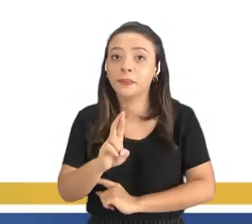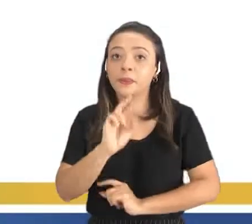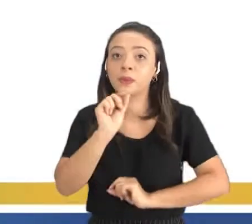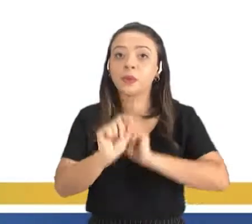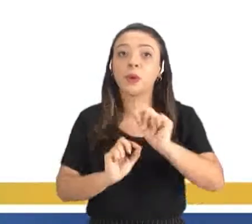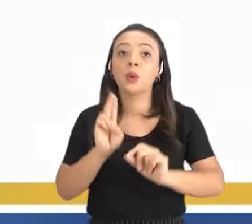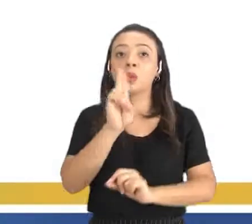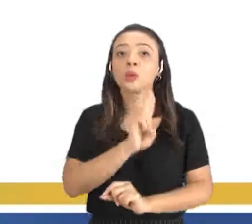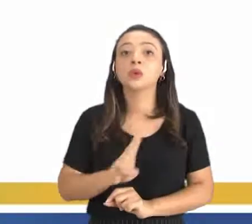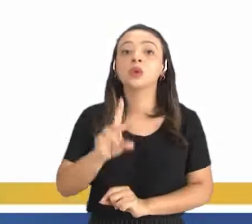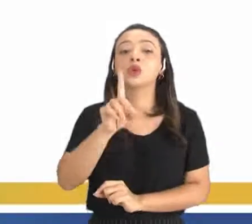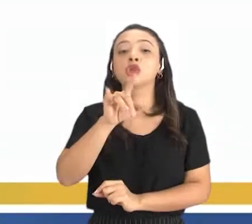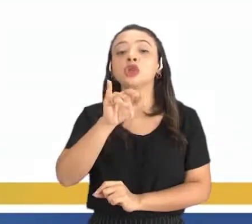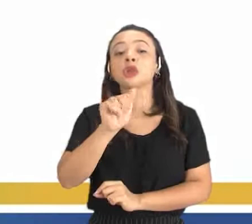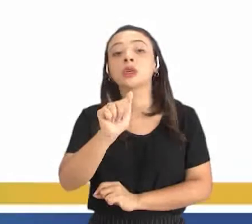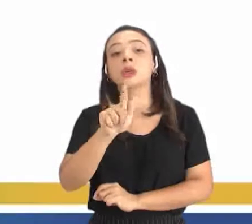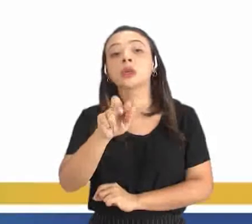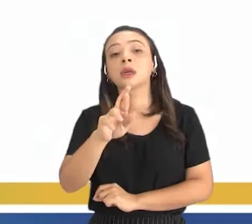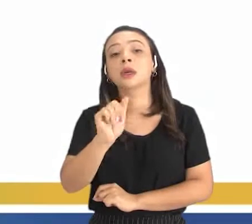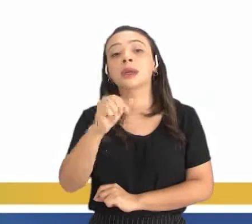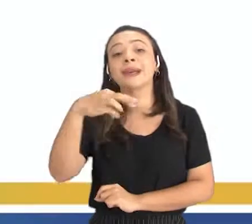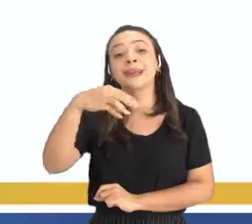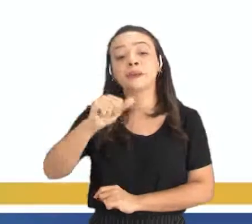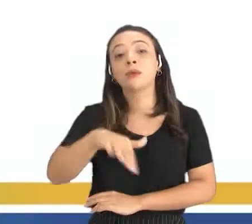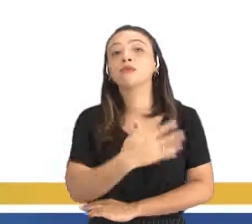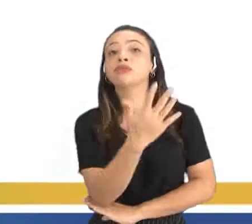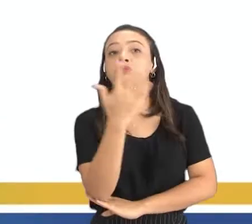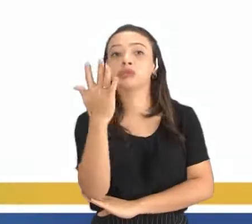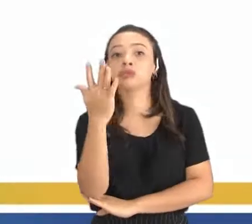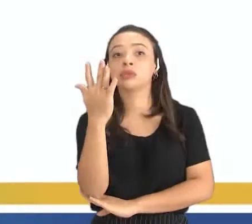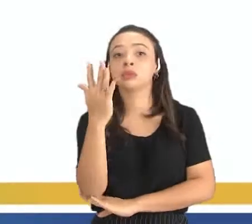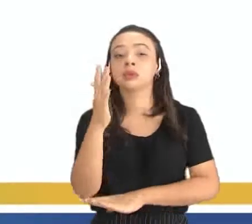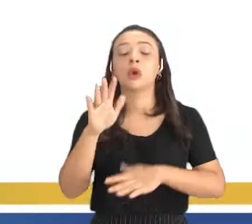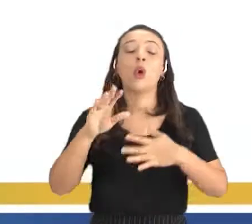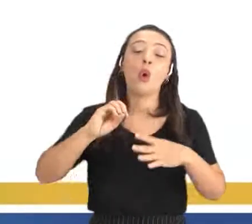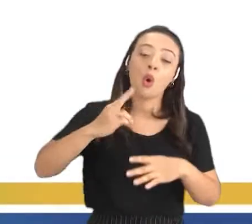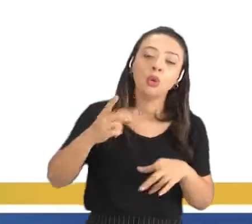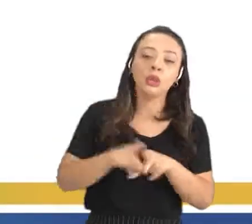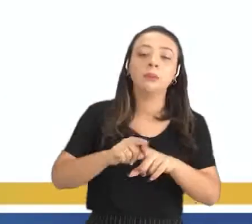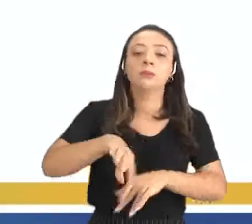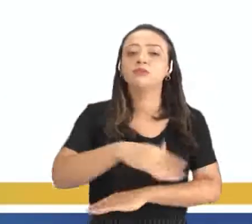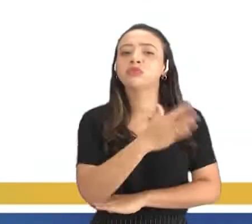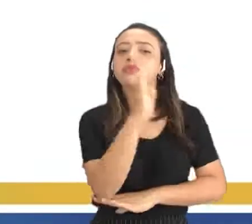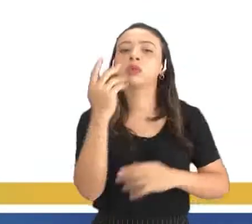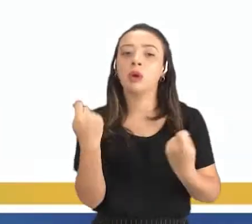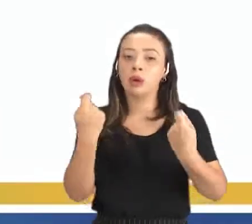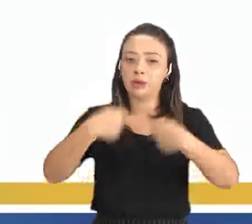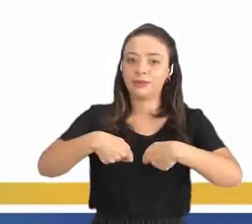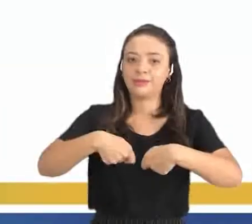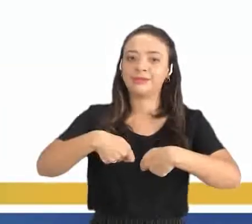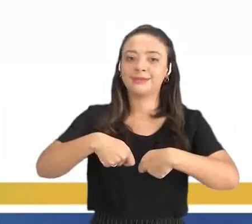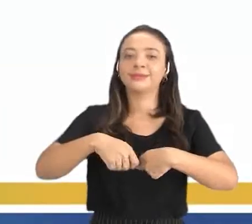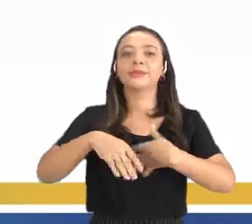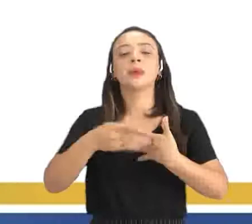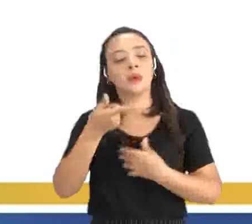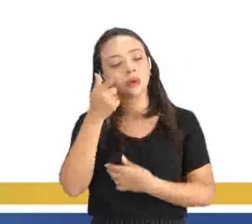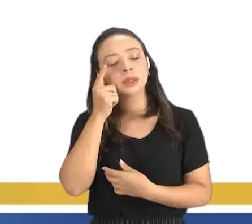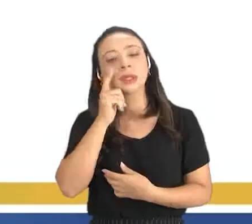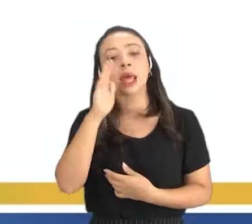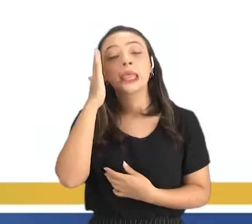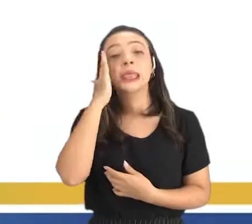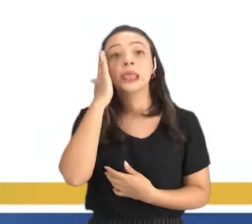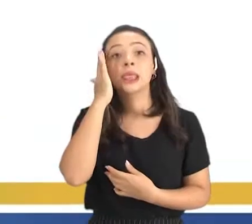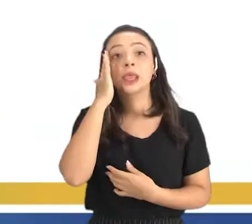o diagrama da árvore, né? Ou também chamado de árvore de possibilidades aí, para que possamos entender esse